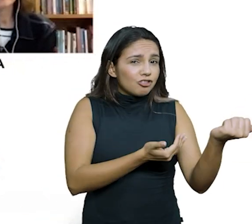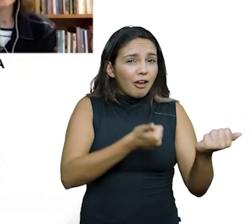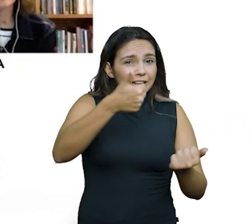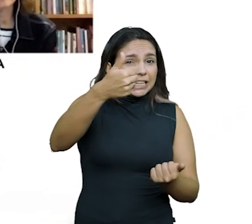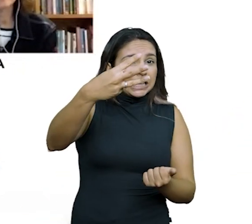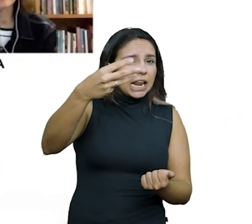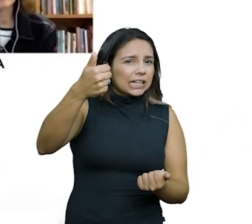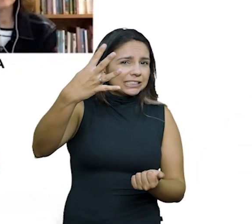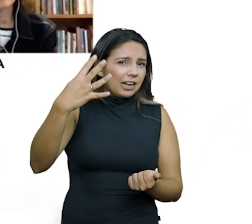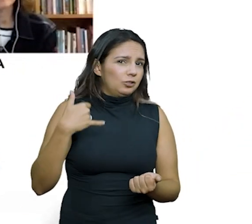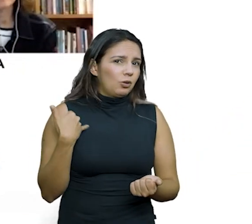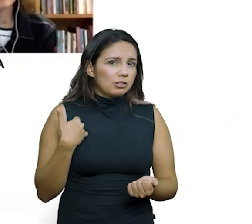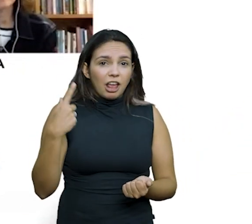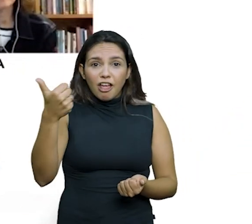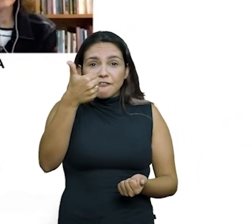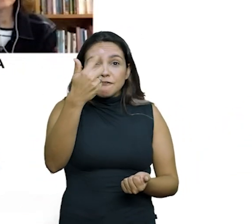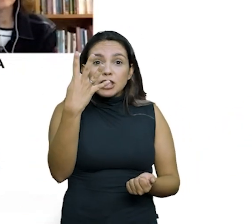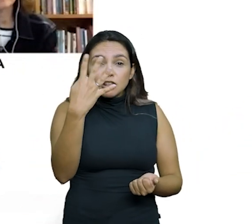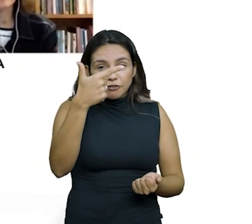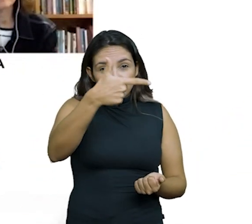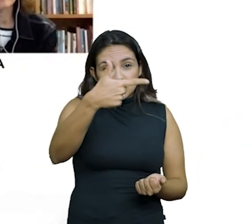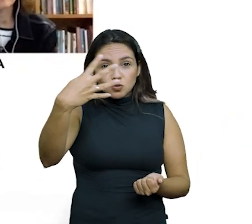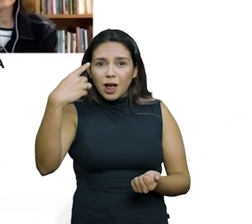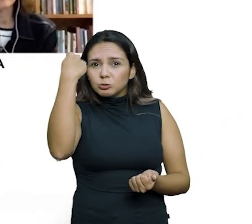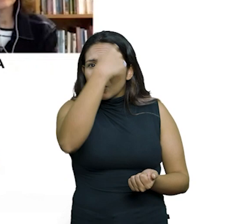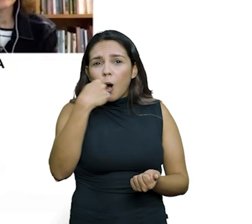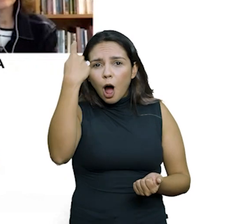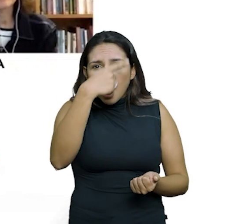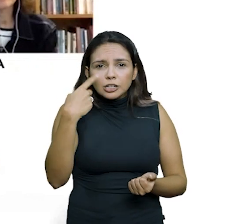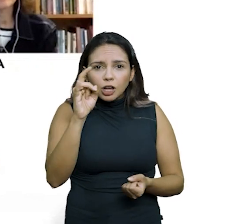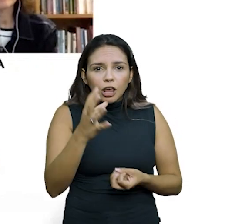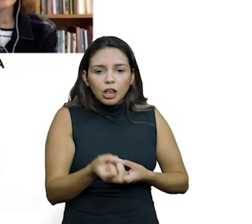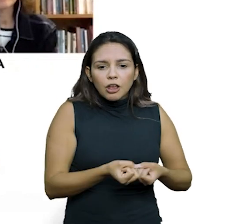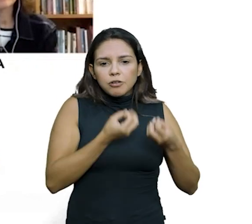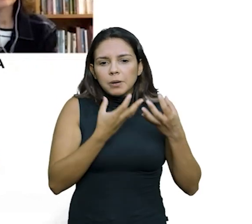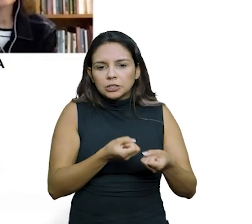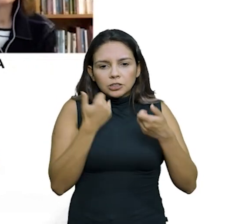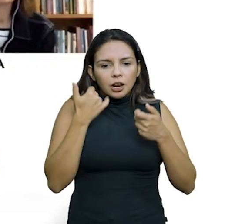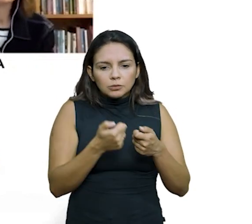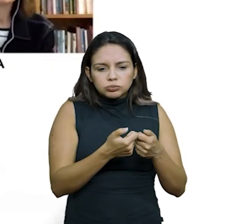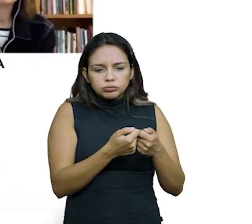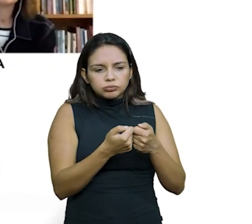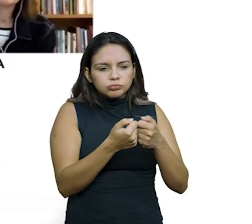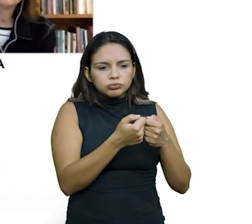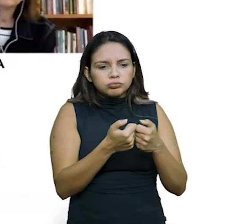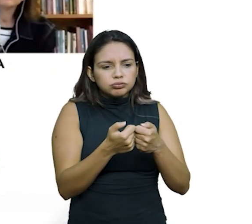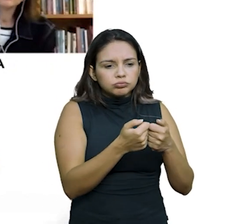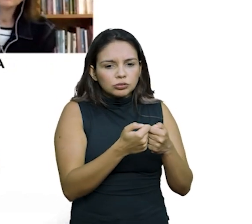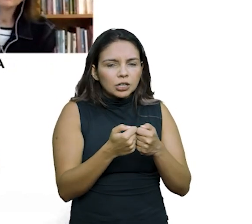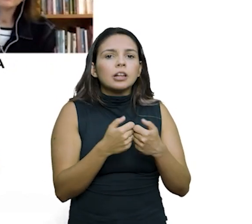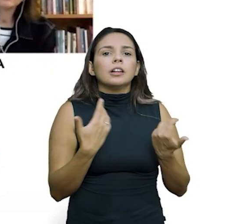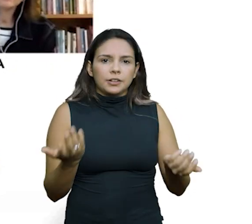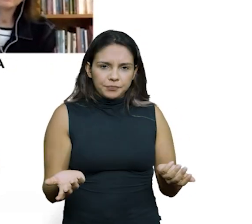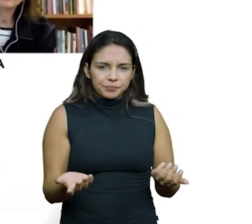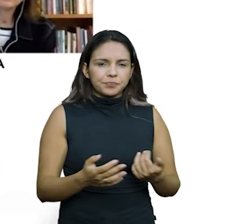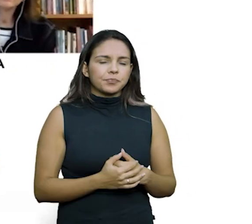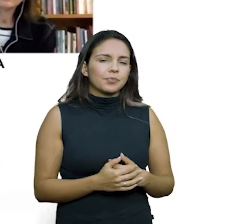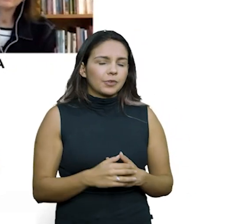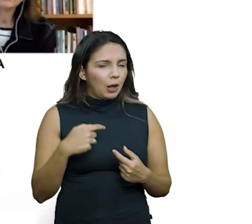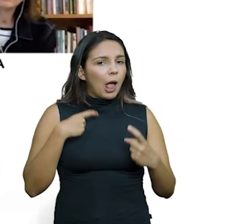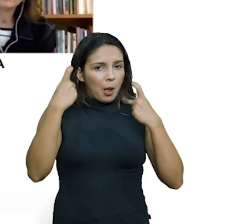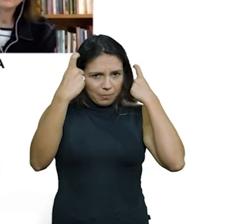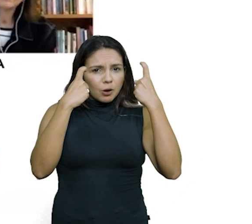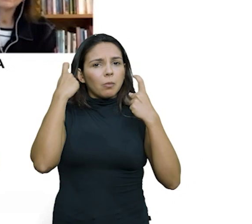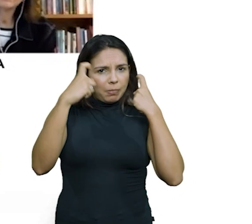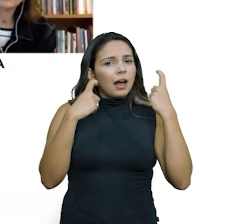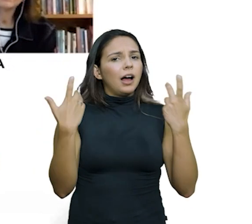13, 14 anos, é 24 horas mesmo. Mas eles estão sujeitos a muitos canais de desinformação. Isso tem